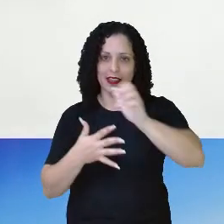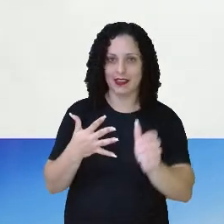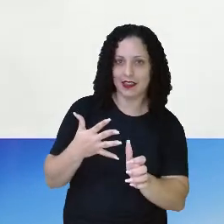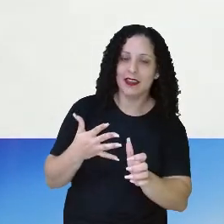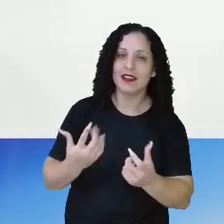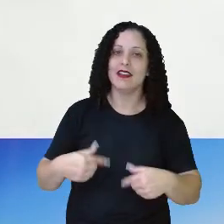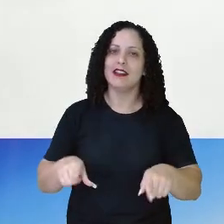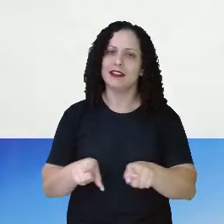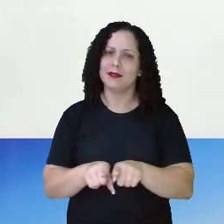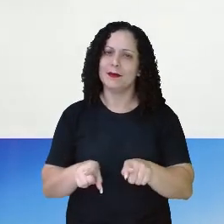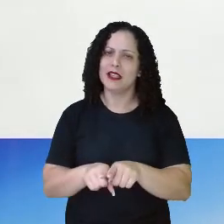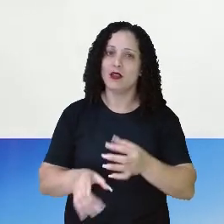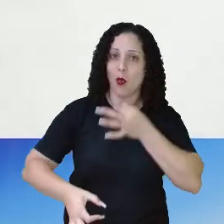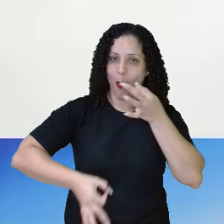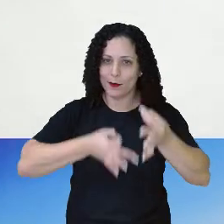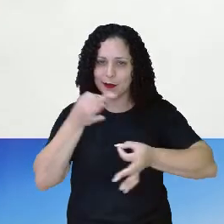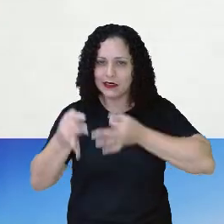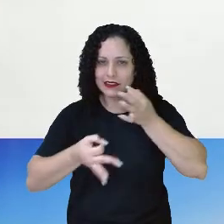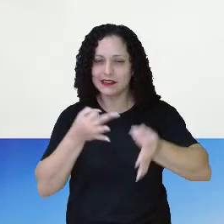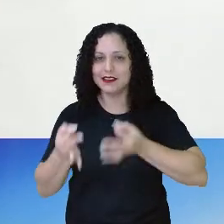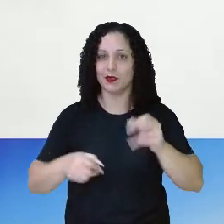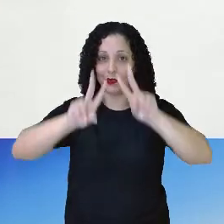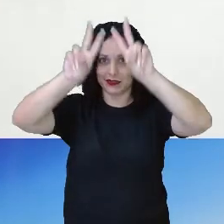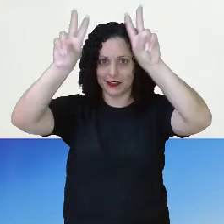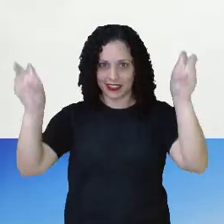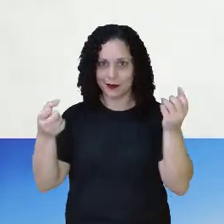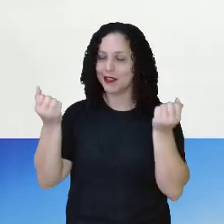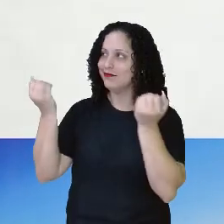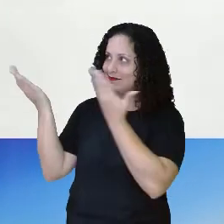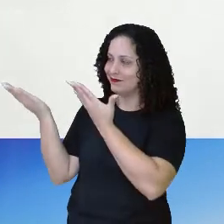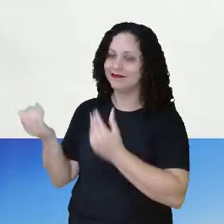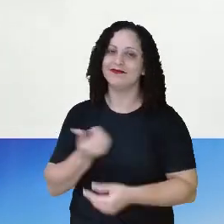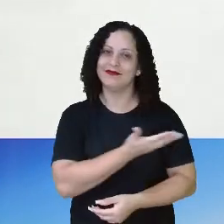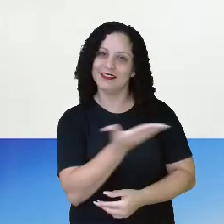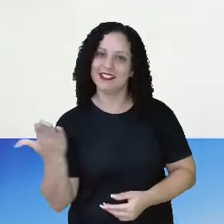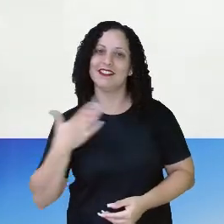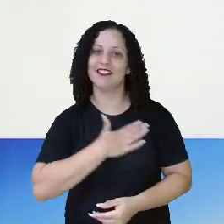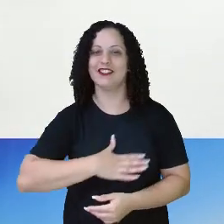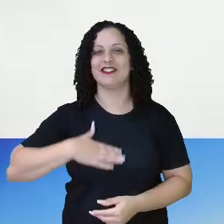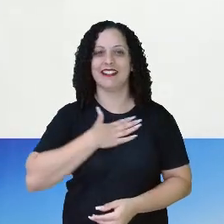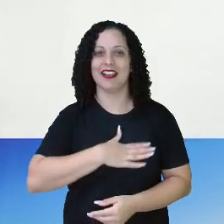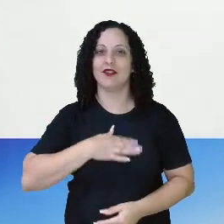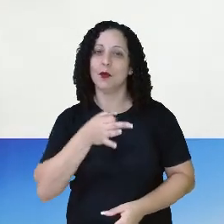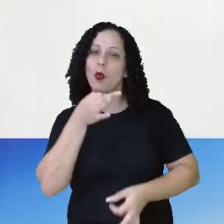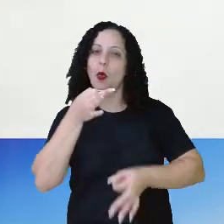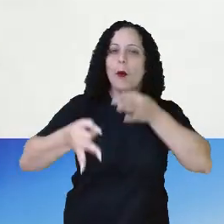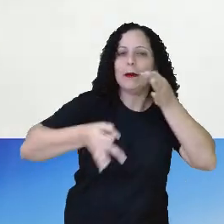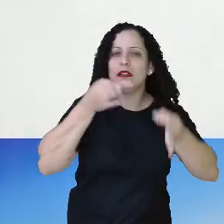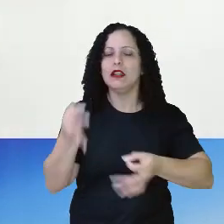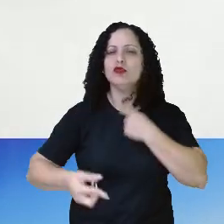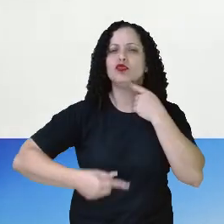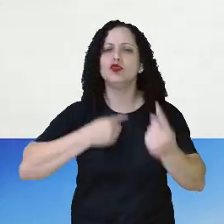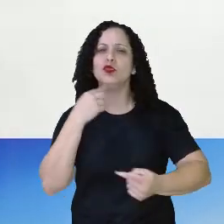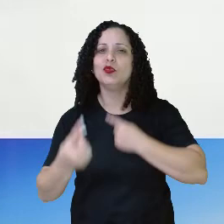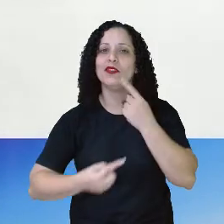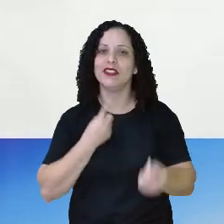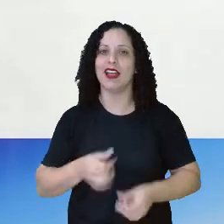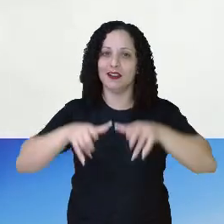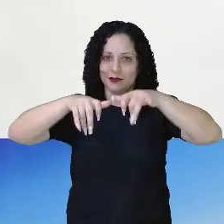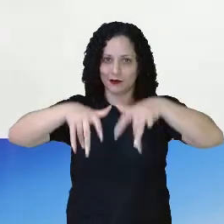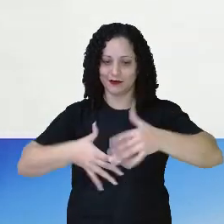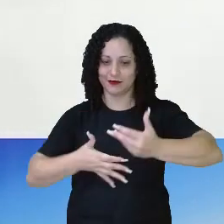que sugeriu essa temática para a gente. Espero que você tenha gostado. Qualquer sugestão ou dúvida, deixa